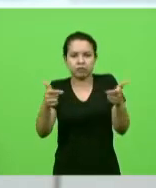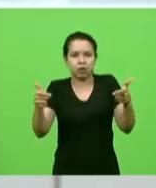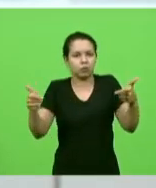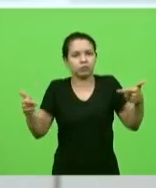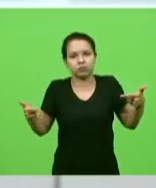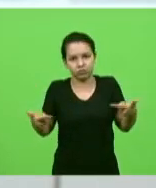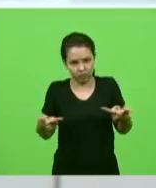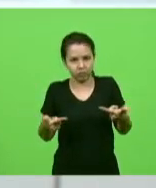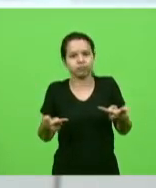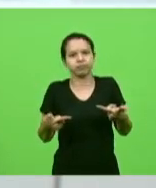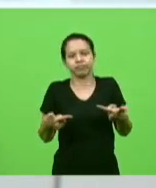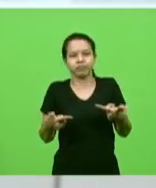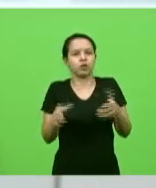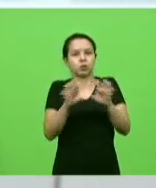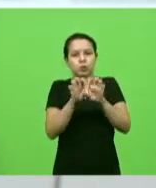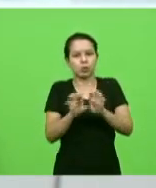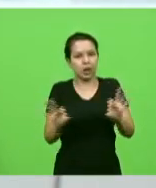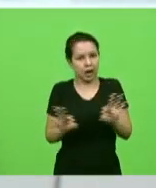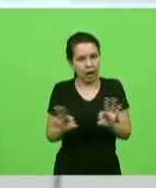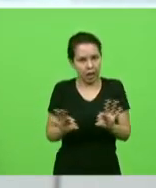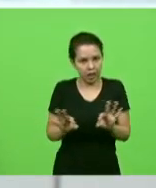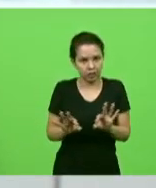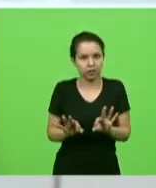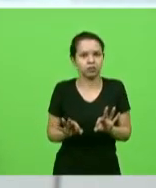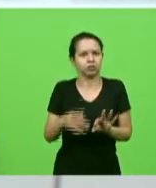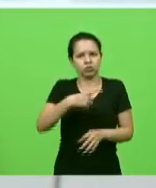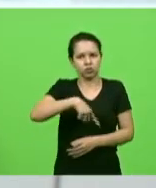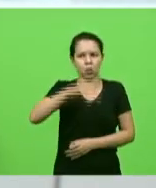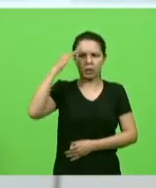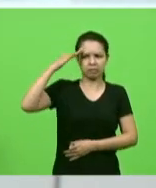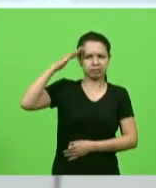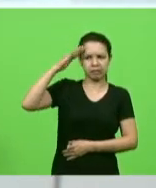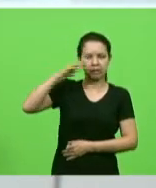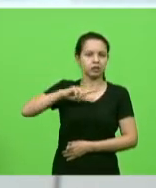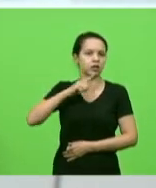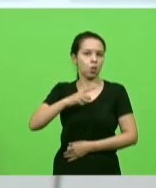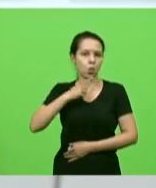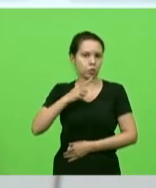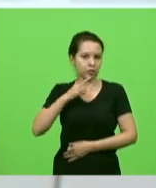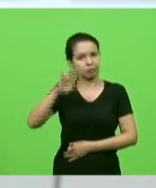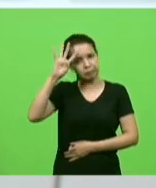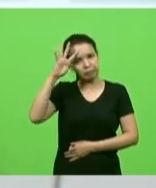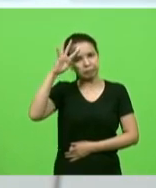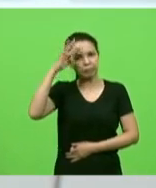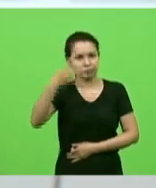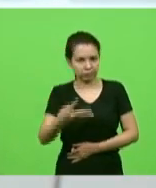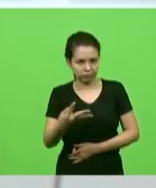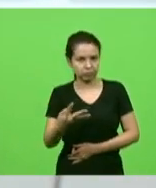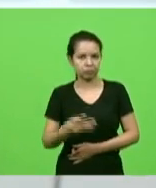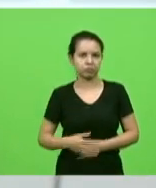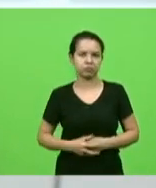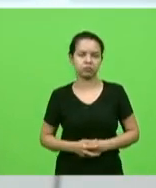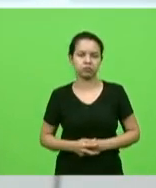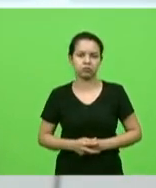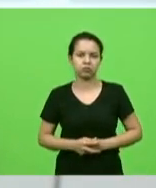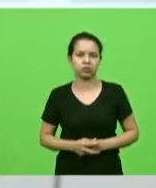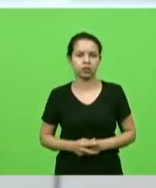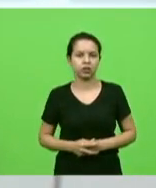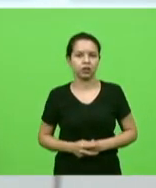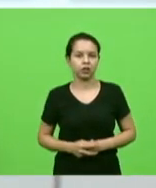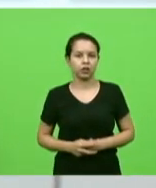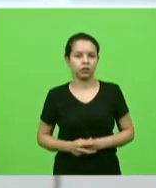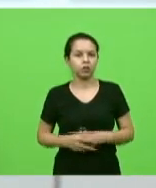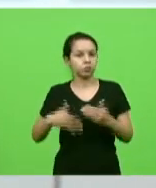lastro probatório Que horas são a plena compreensão e via de consequência defesa do acusado esse